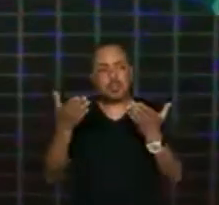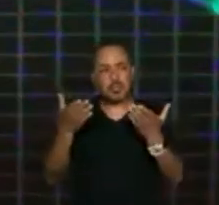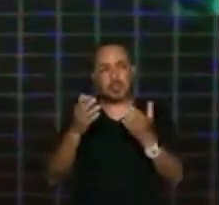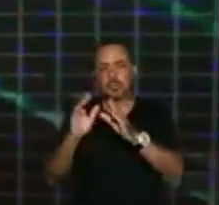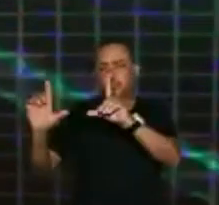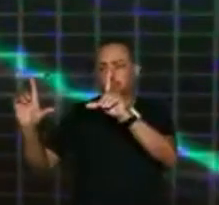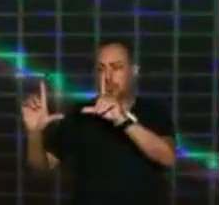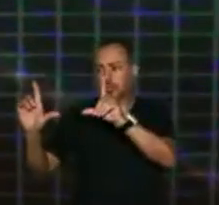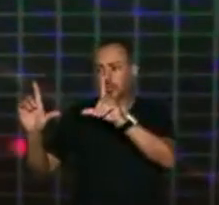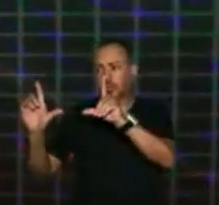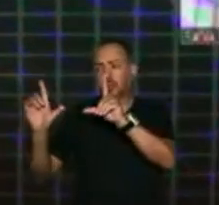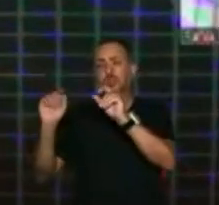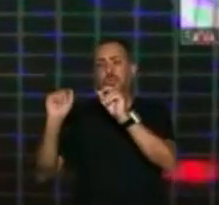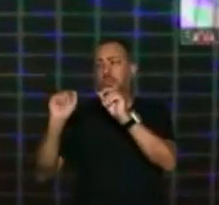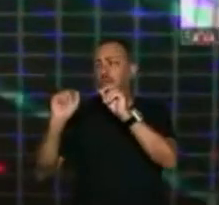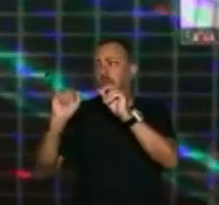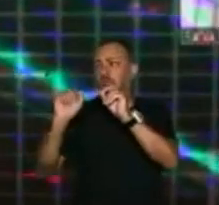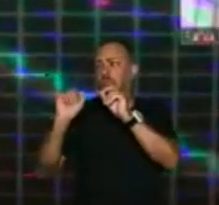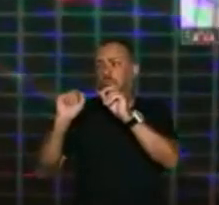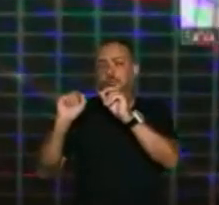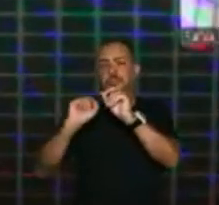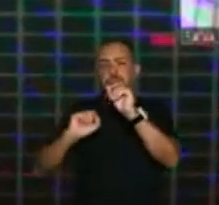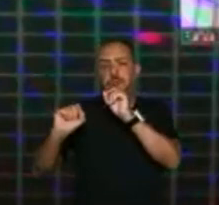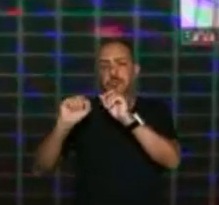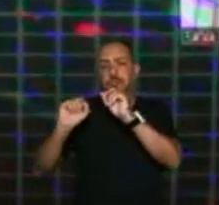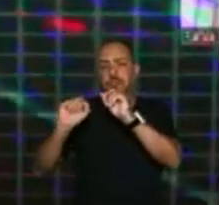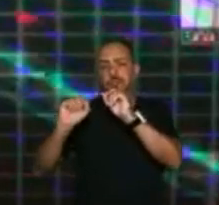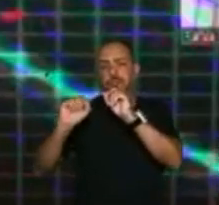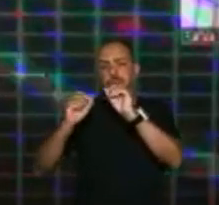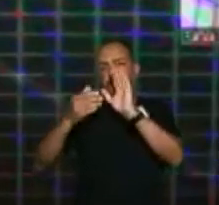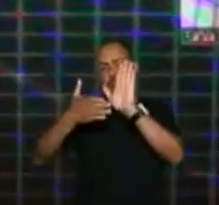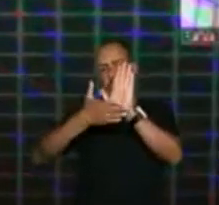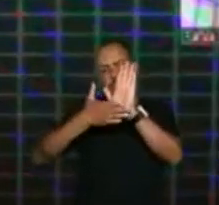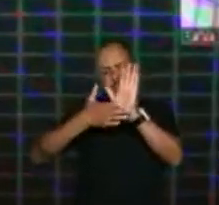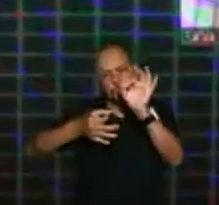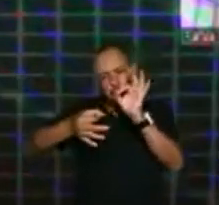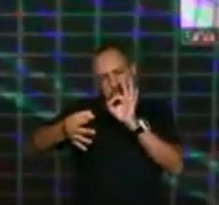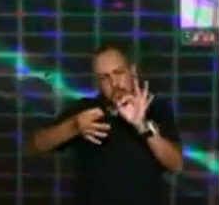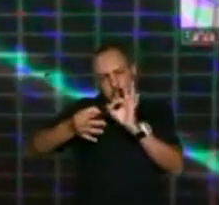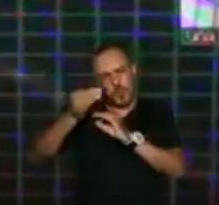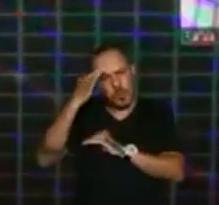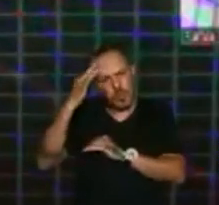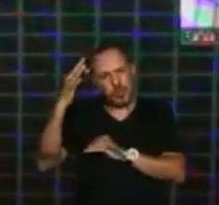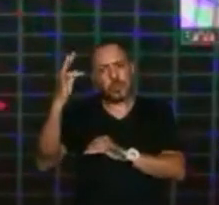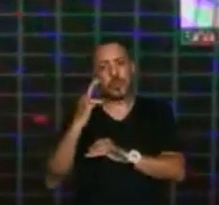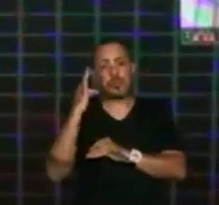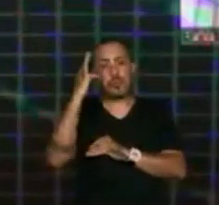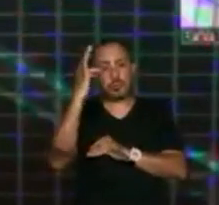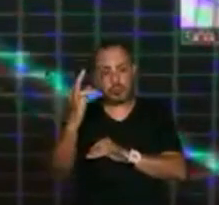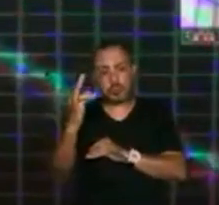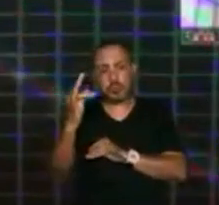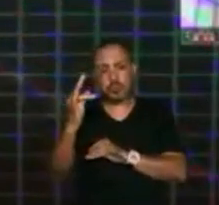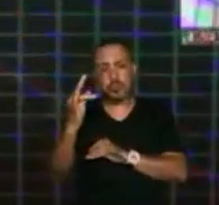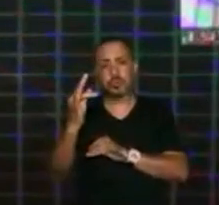último bloco de conteúdo, que é um bloco que vai propor aqui uma imaginação sobre o futuro dos negócios a partir da